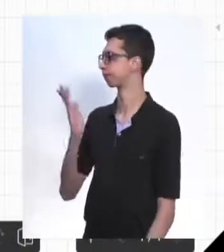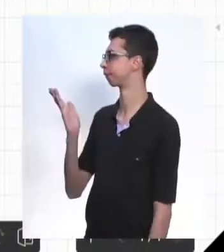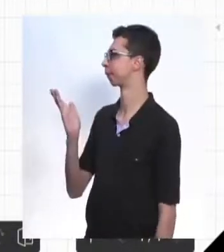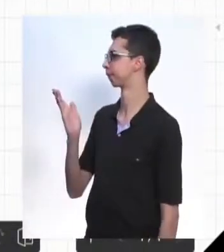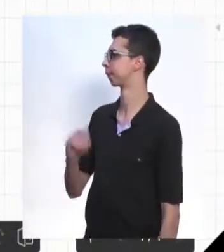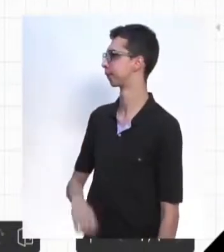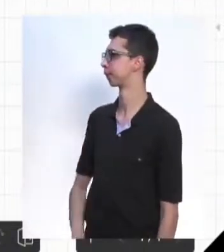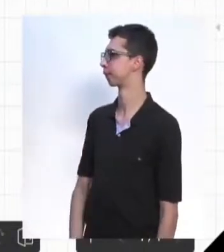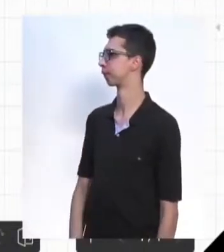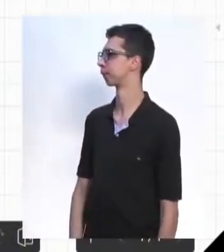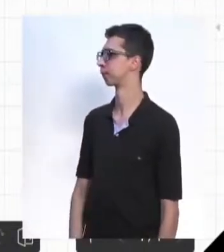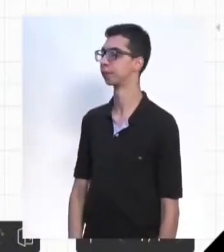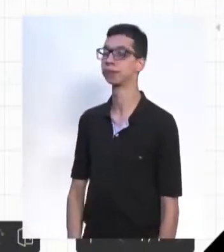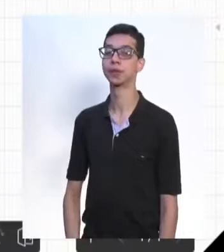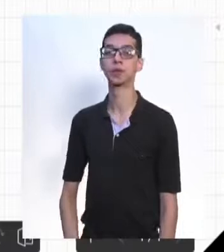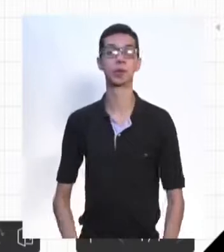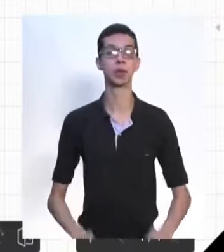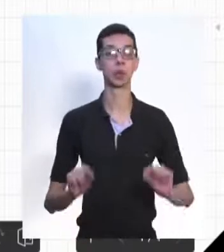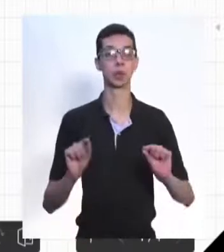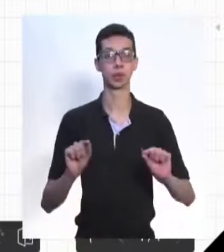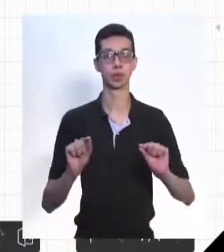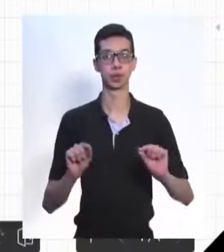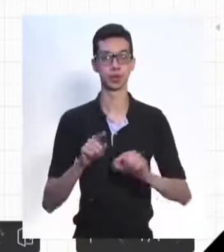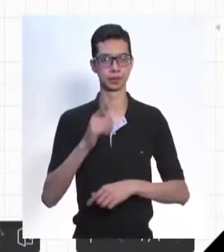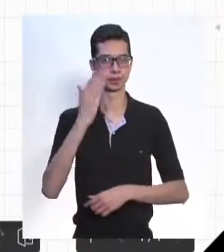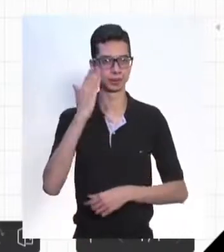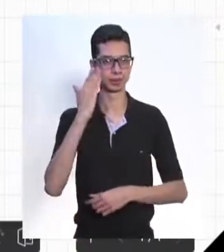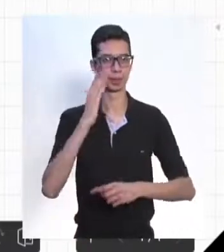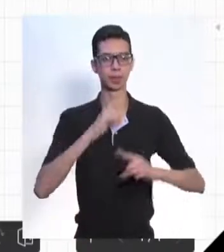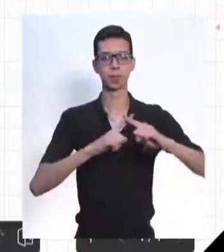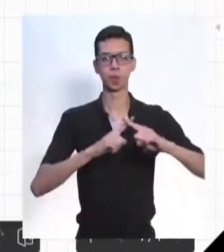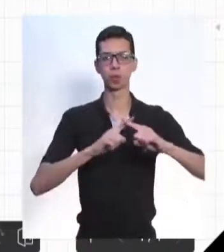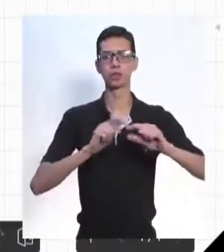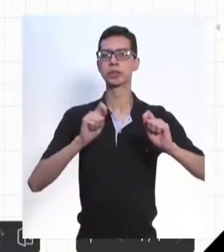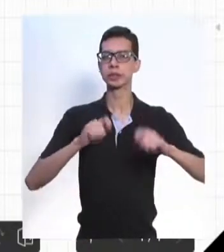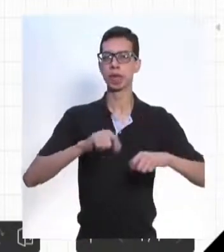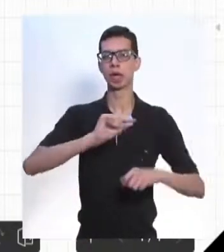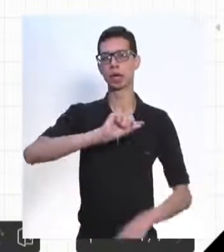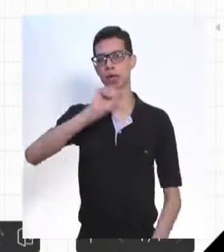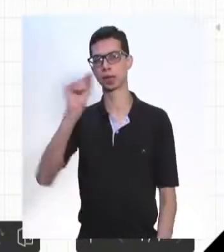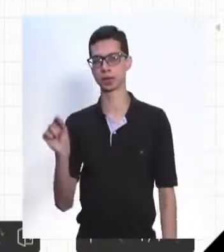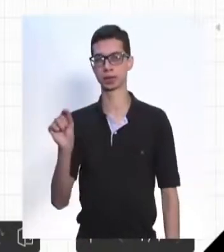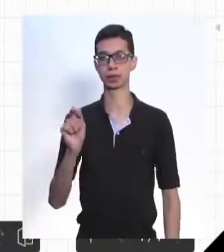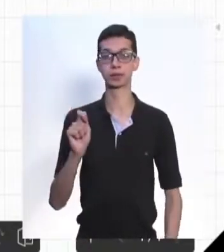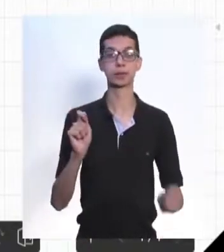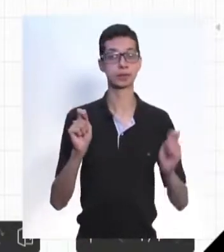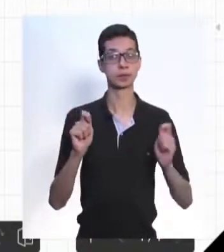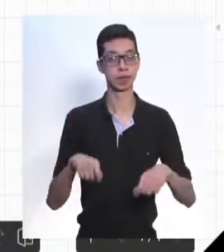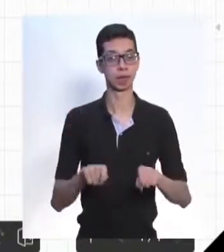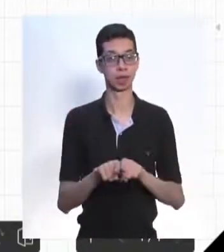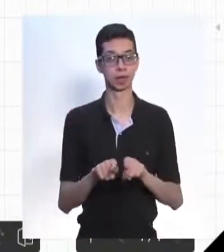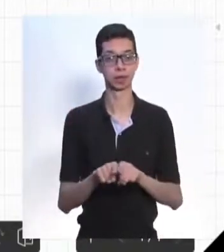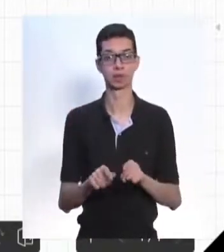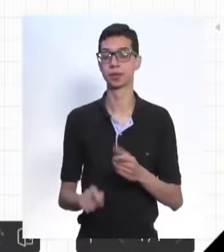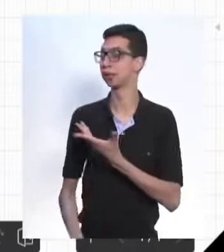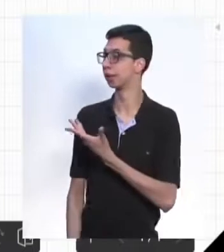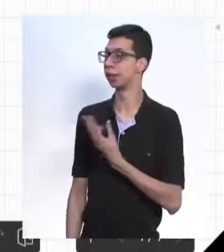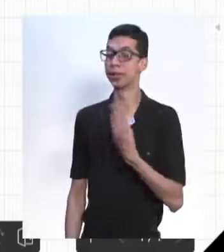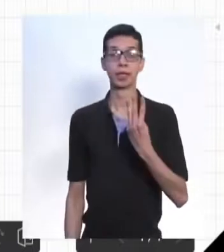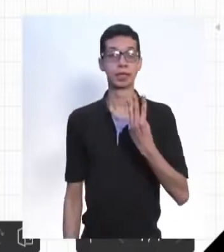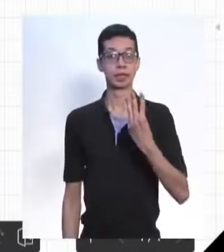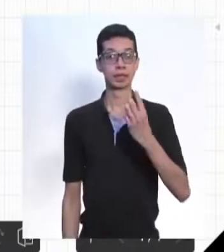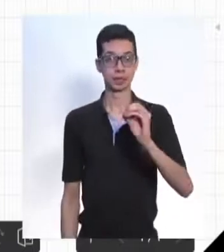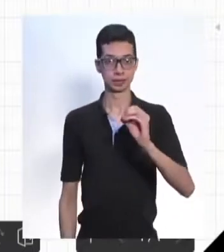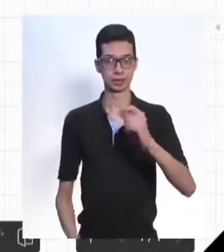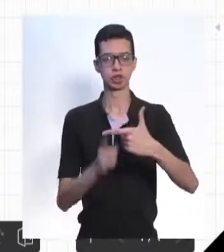o tal do passa, né? Então, ele também pode ir dividindo nessa relação aqui, ó. 30 dividido